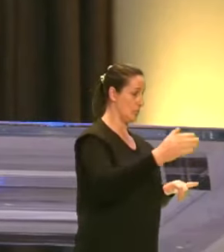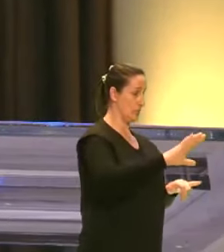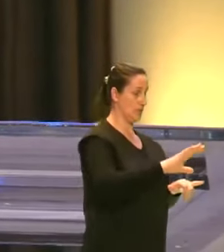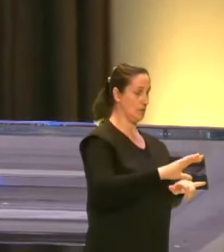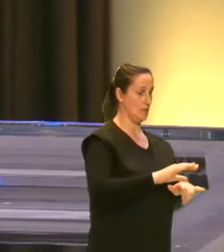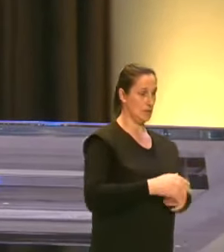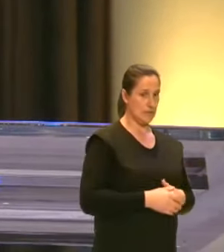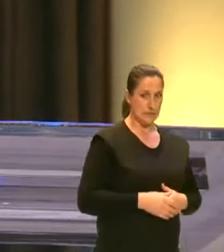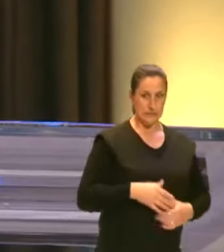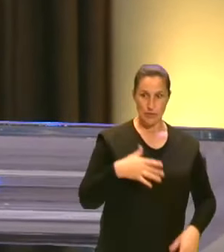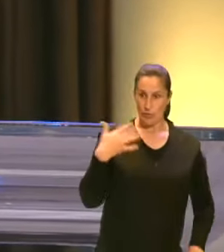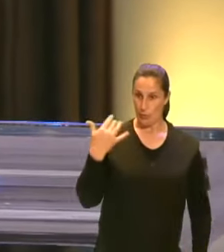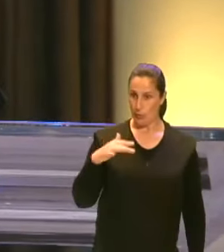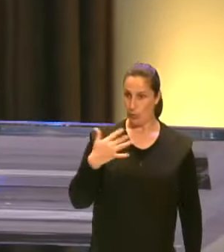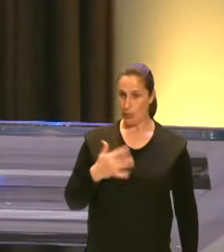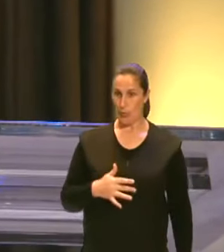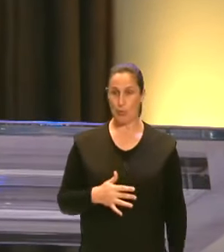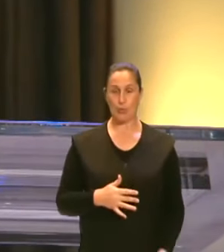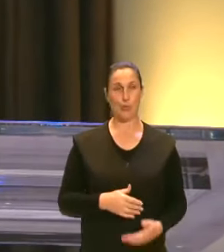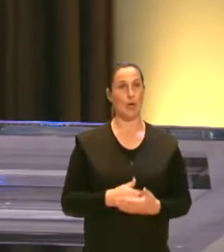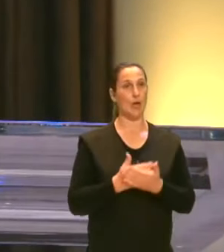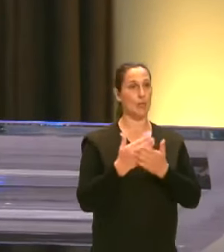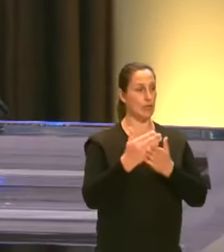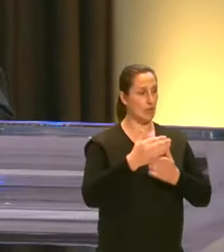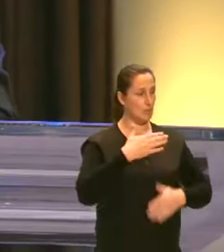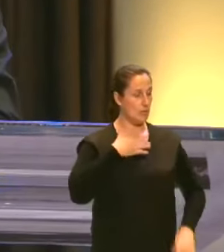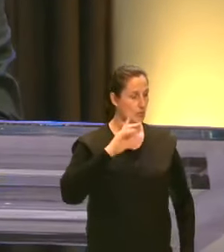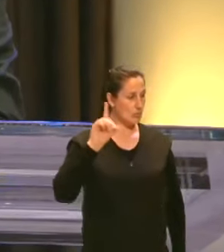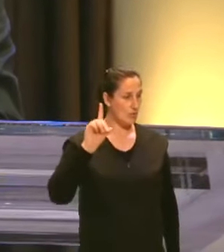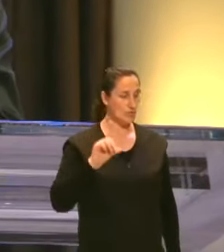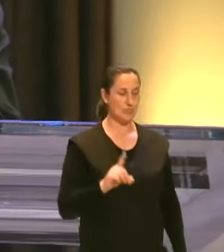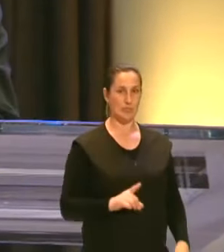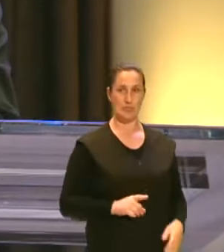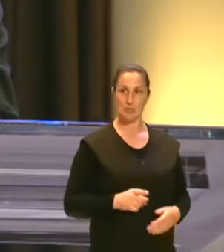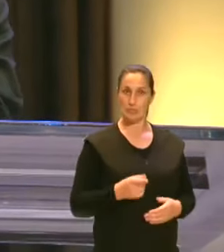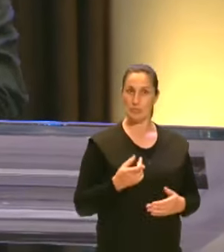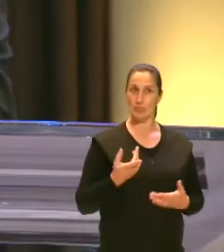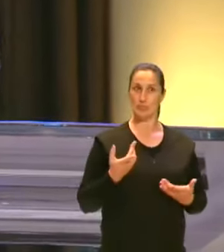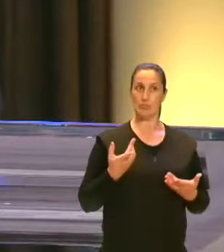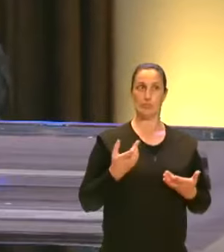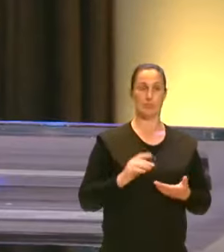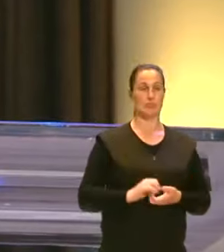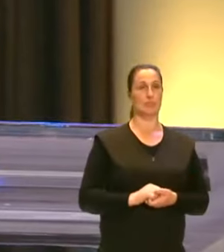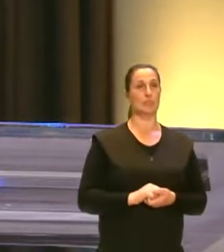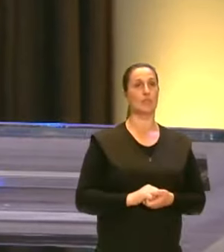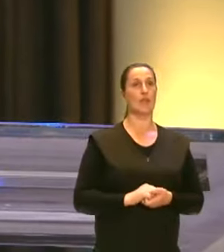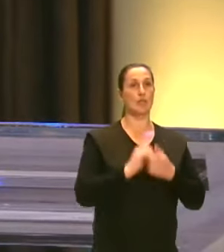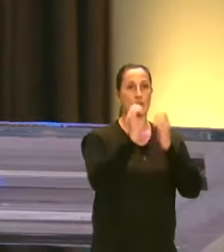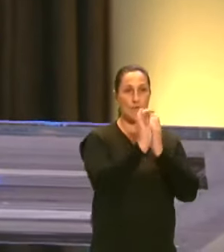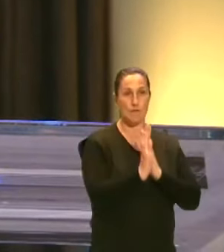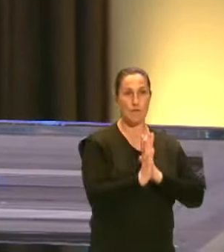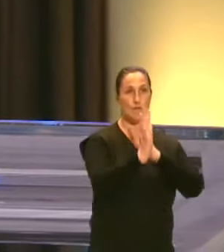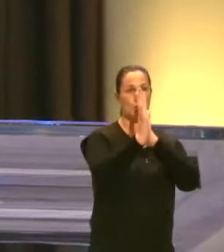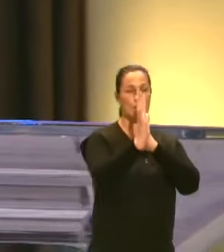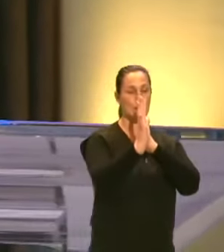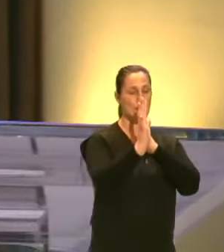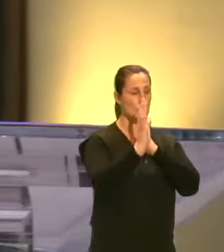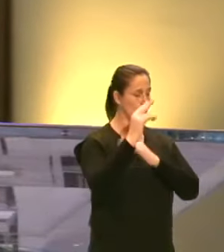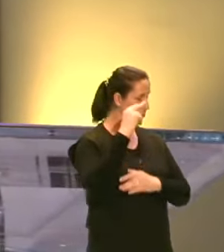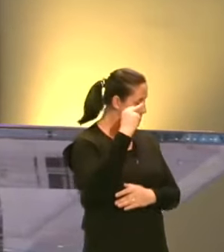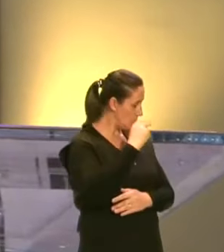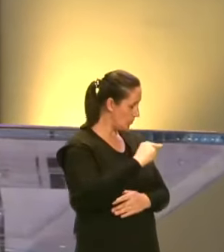começa a repreender aquele caixa, né? Você fala, misericórdia, onde vai parar isso? Eu lembro que eu estava na fila do caixa e eu vi o meu